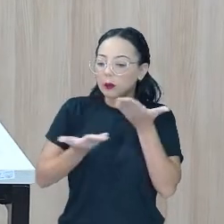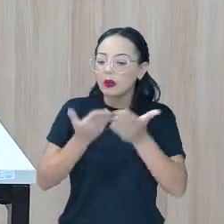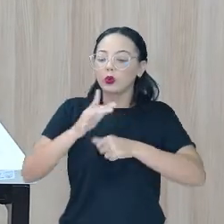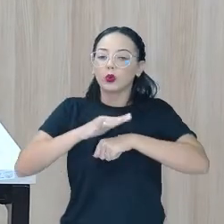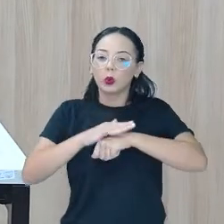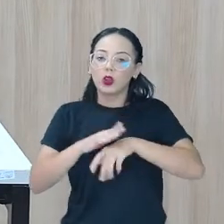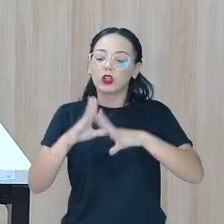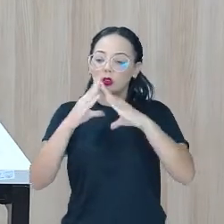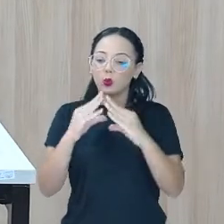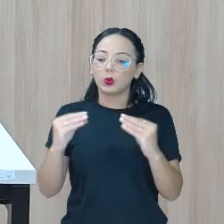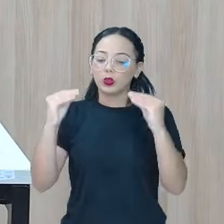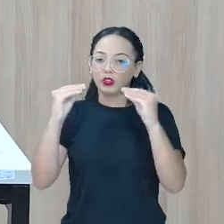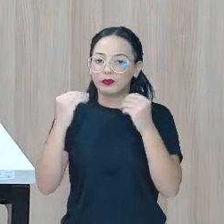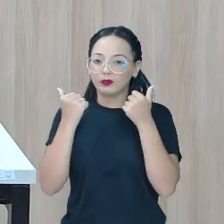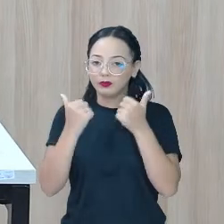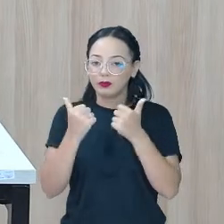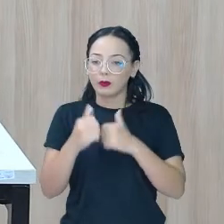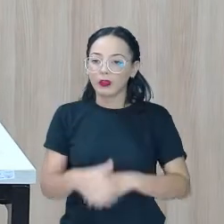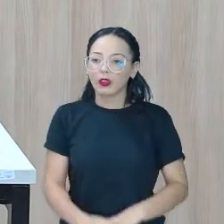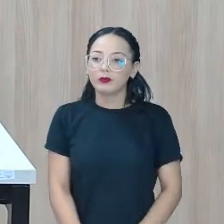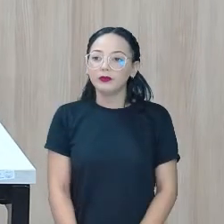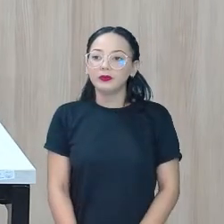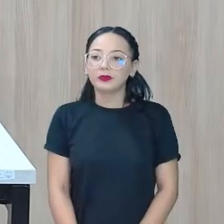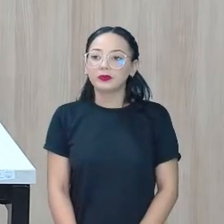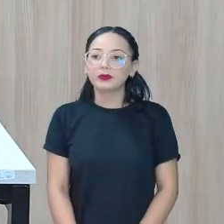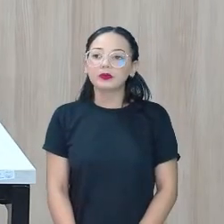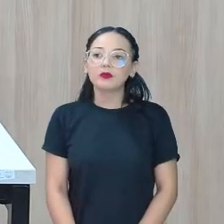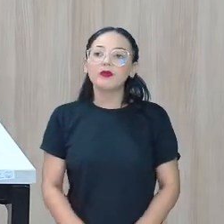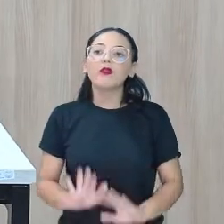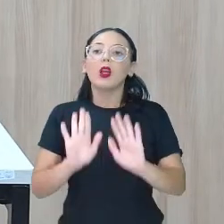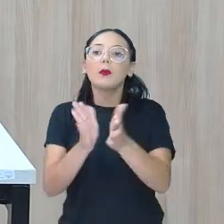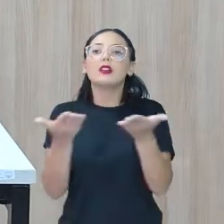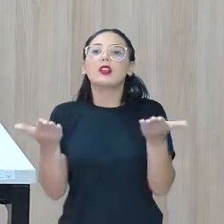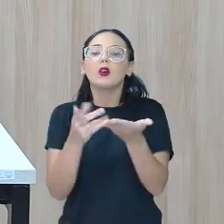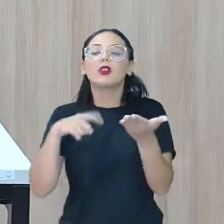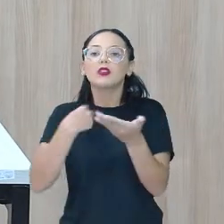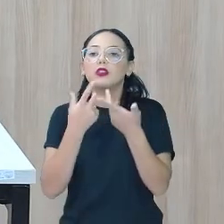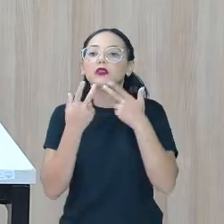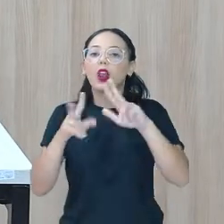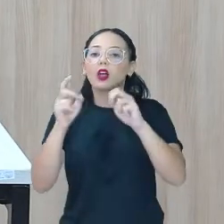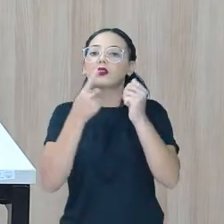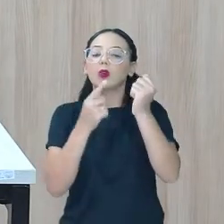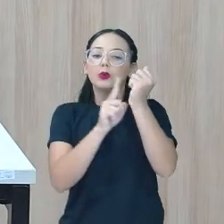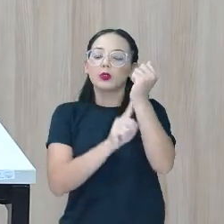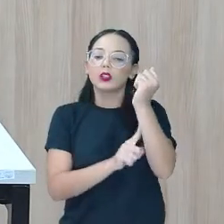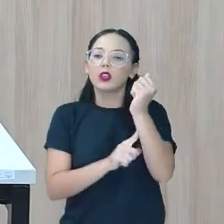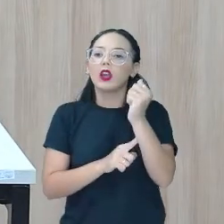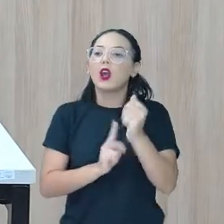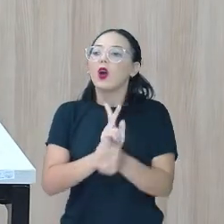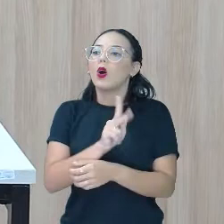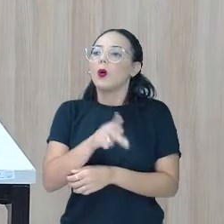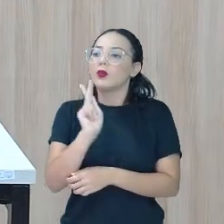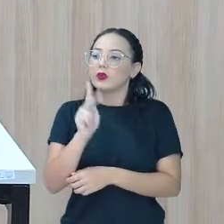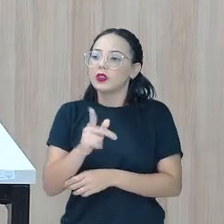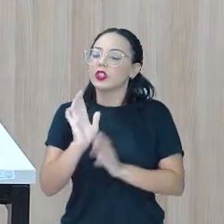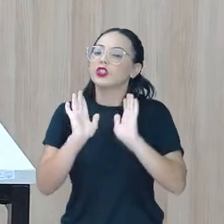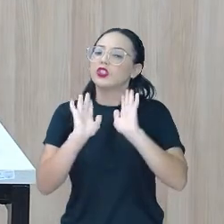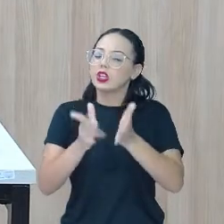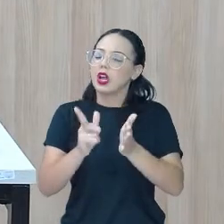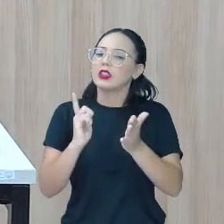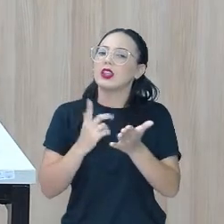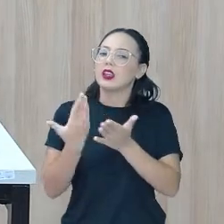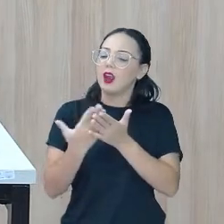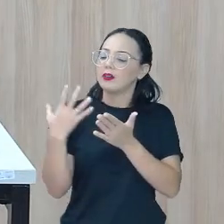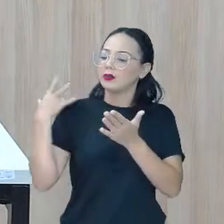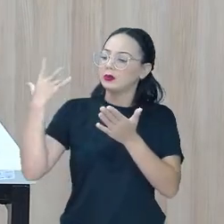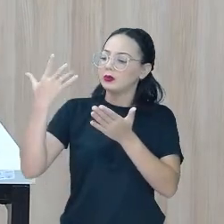e que chegue à cura, ok? Mas vamos conversar a respeito de sangue. Professora, já tem algumas aulas que a senhora